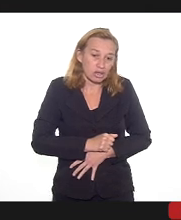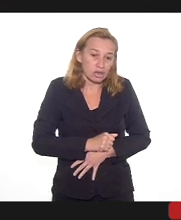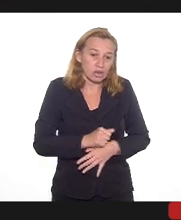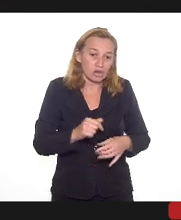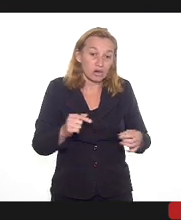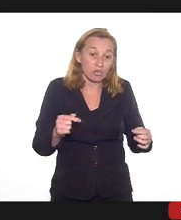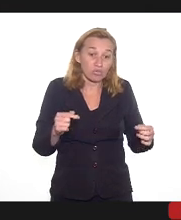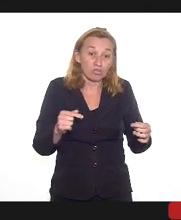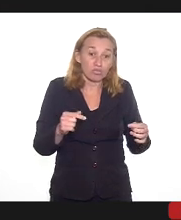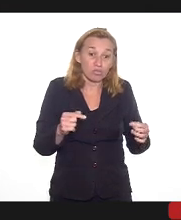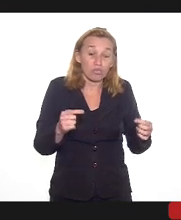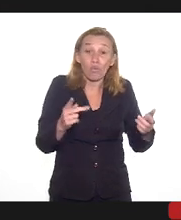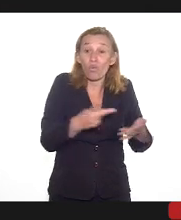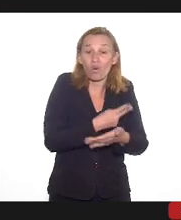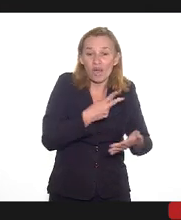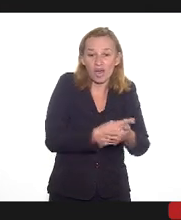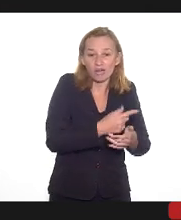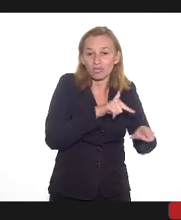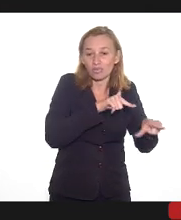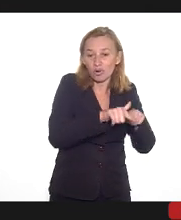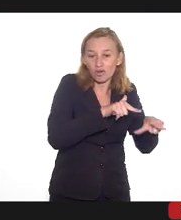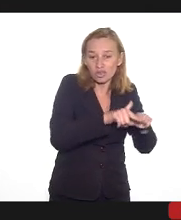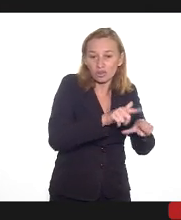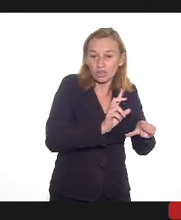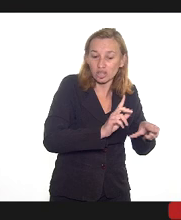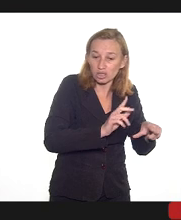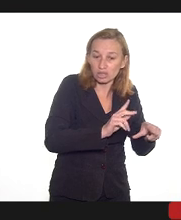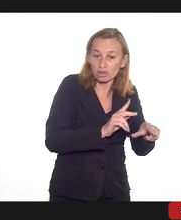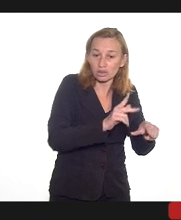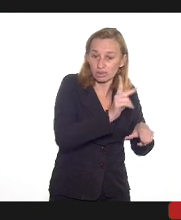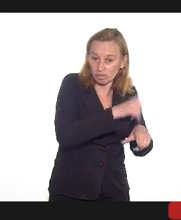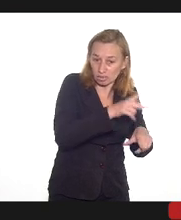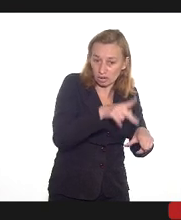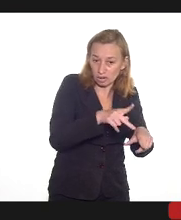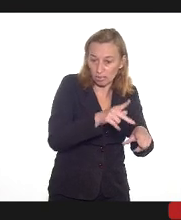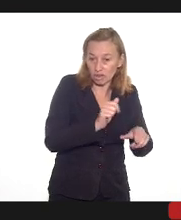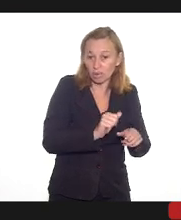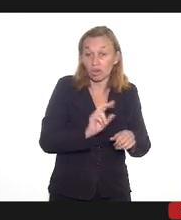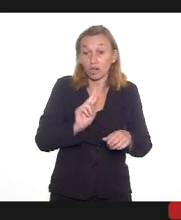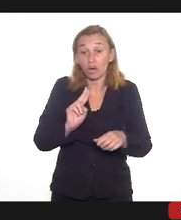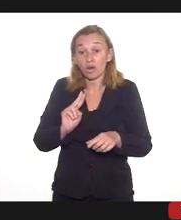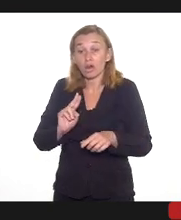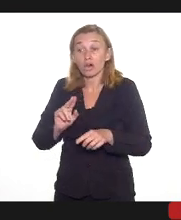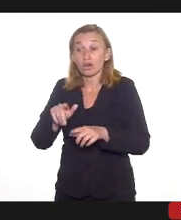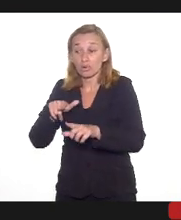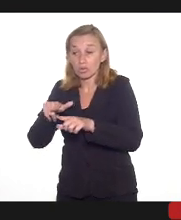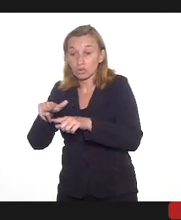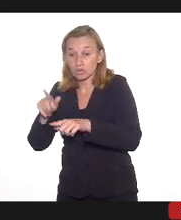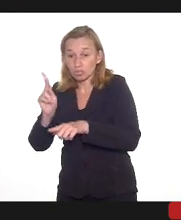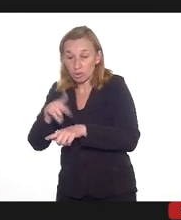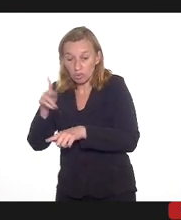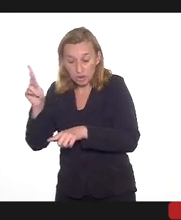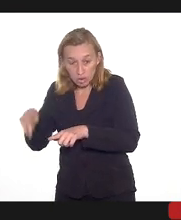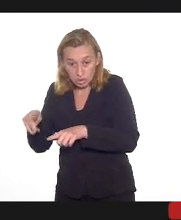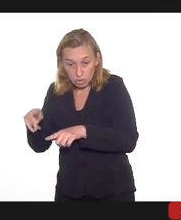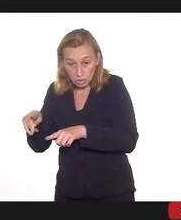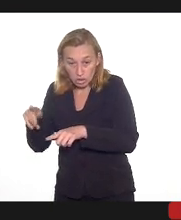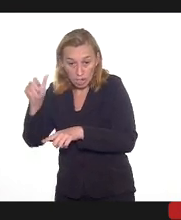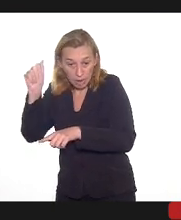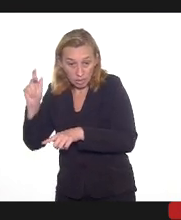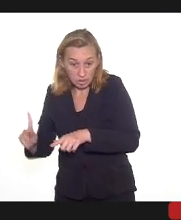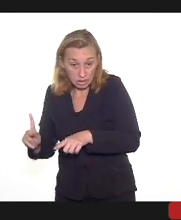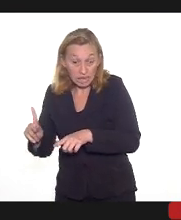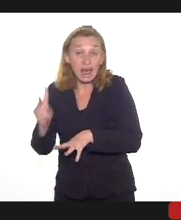inativos. Vale lembrar que os que estão inativos agora são aqueles que nos educaram, ou a maioria